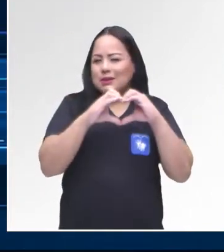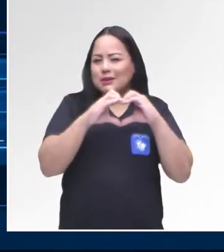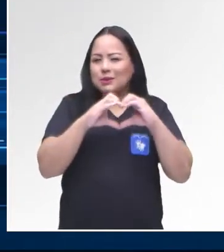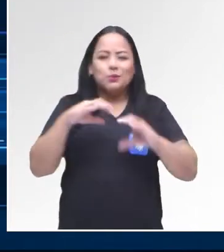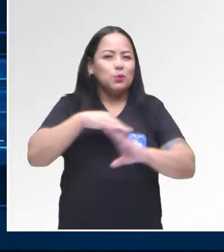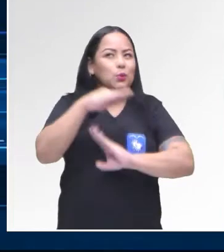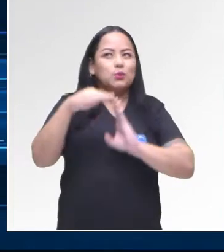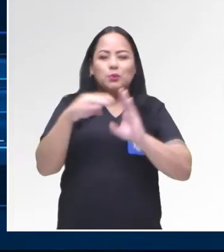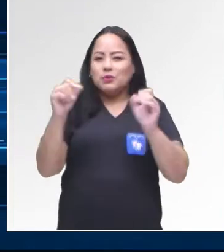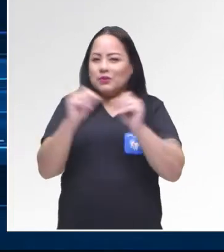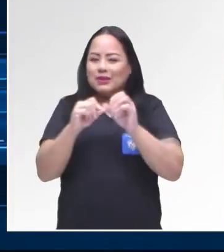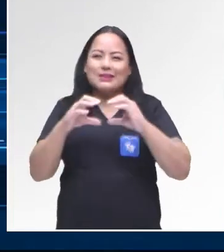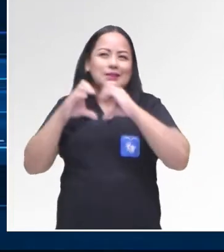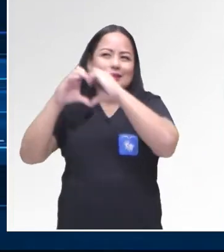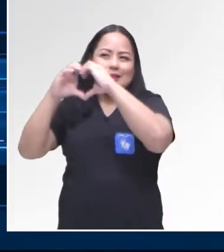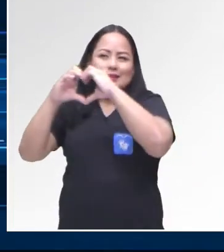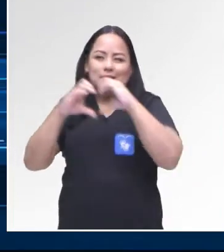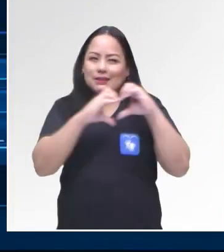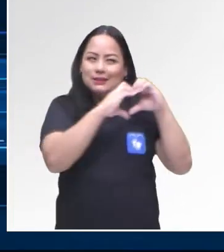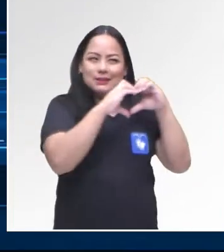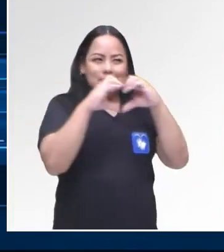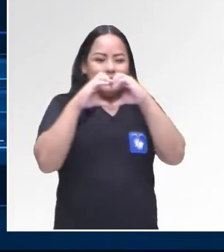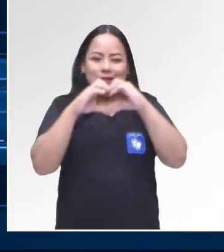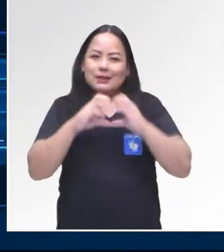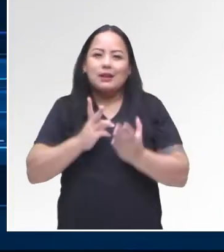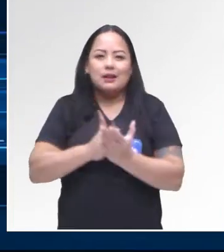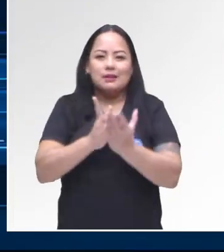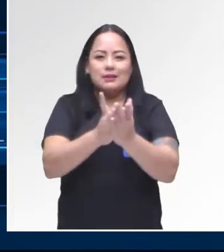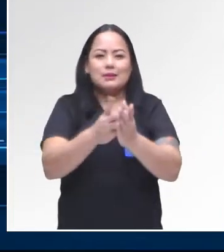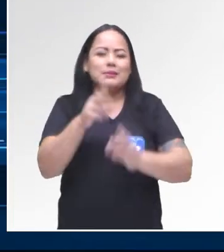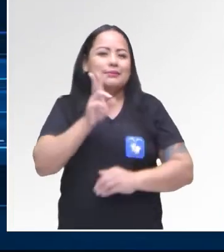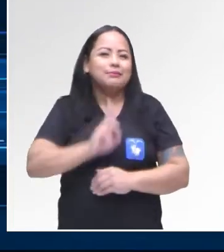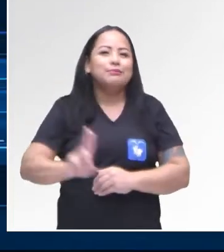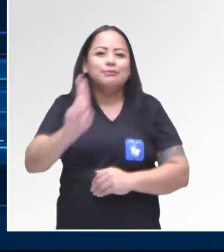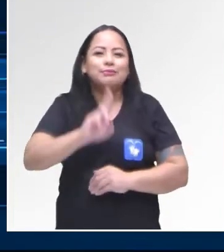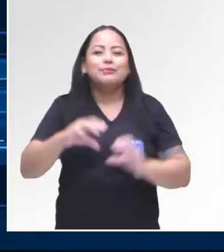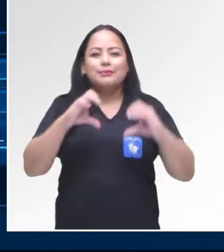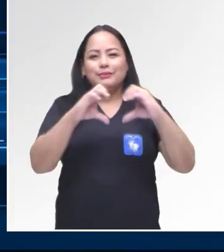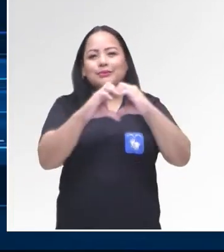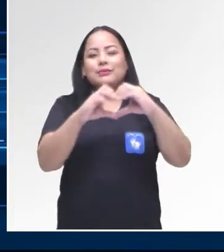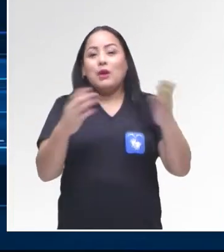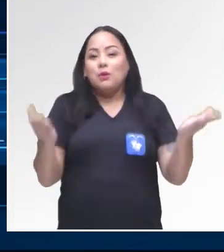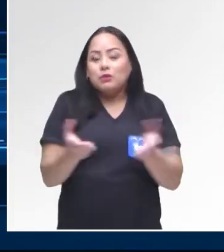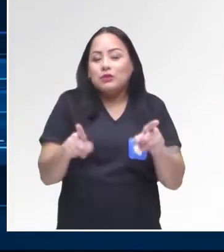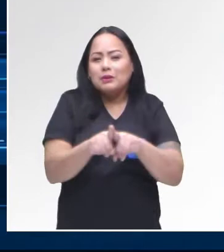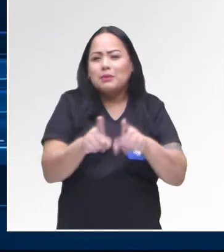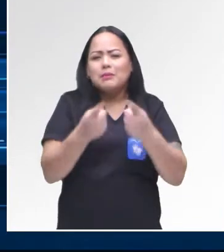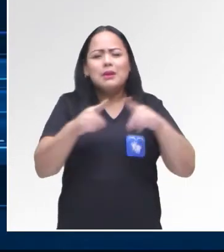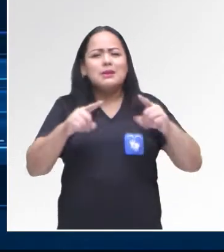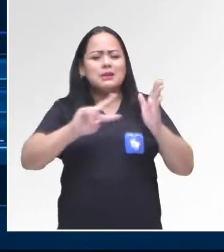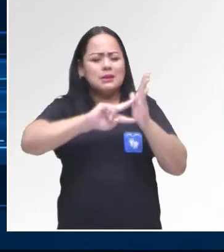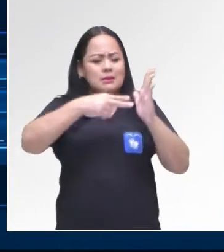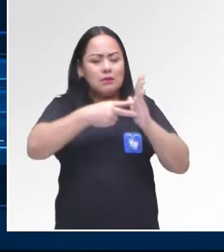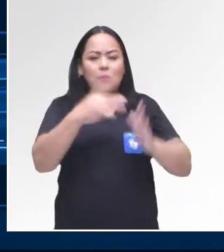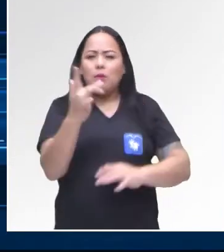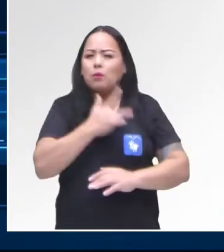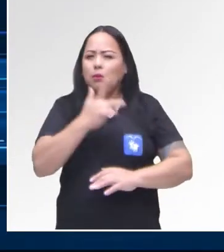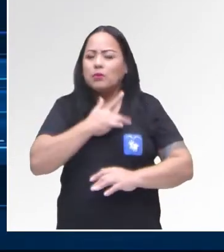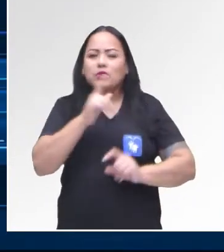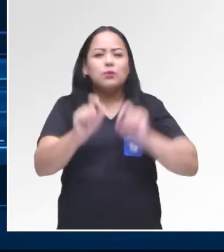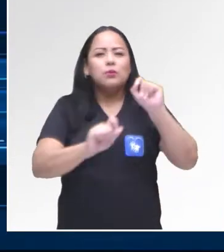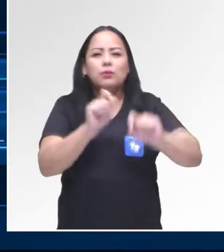hoje, usamos muito, com muita frequência, sempre fizemos uso dele, né? Hoje também fazemos. Mas o que é ser romântico para você,